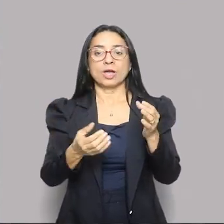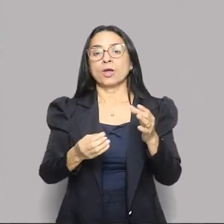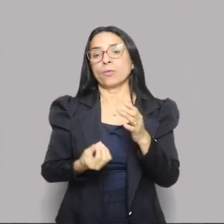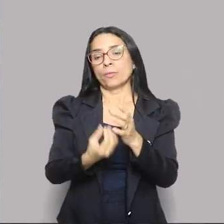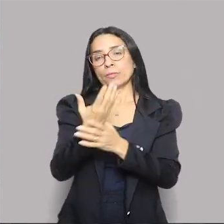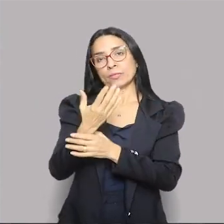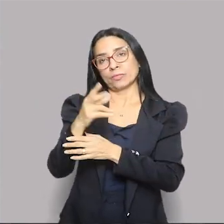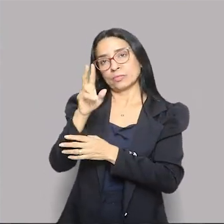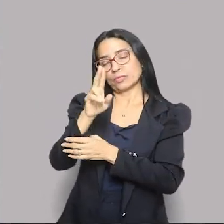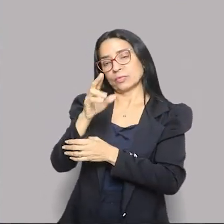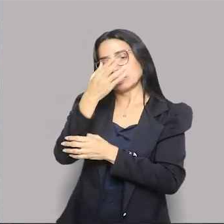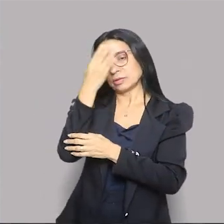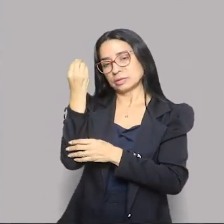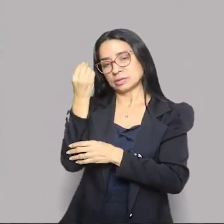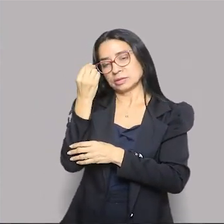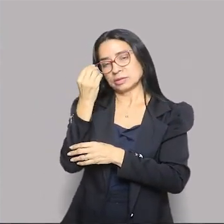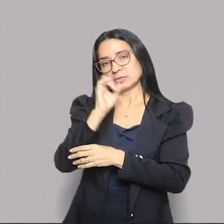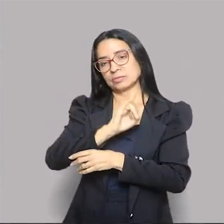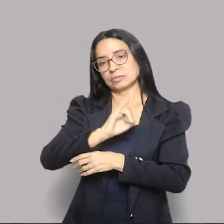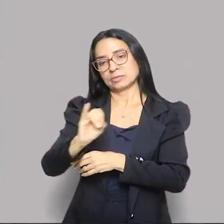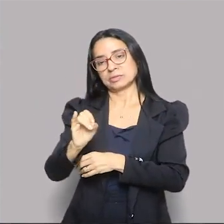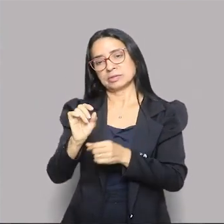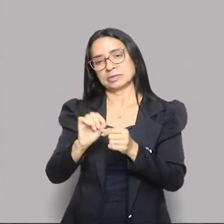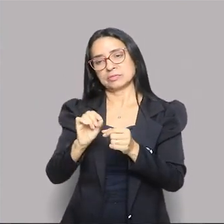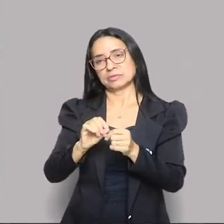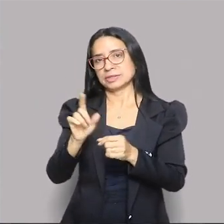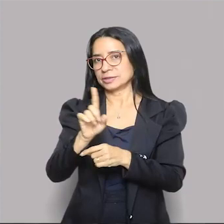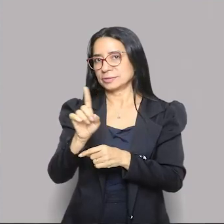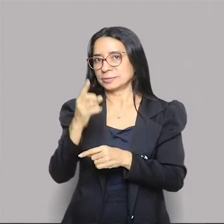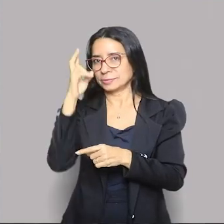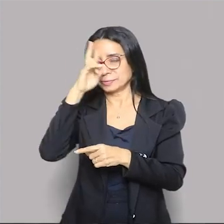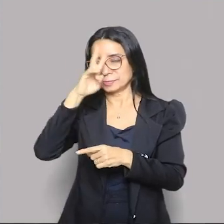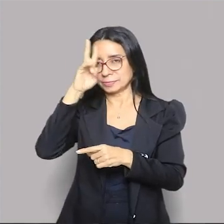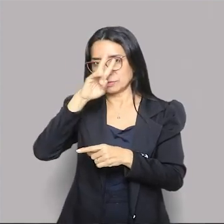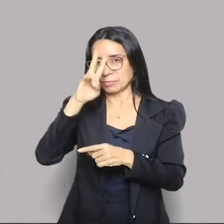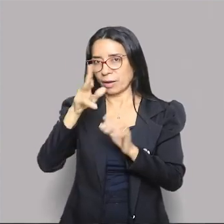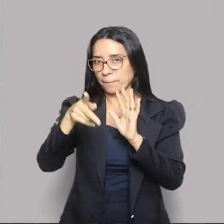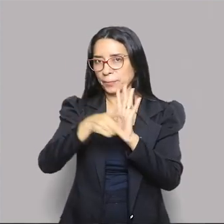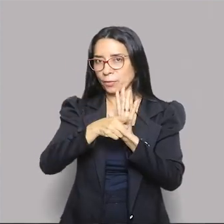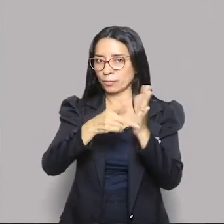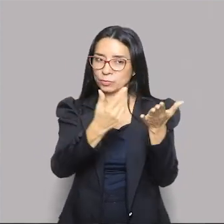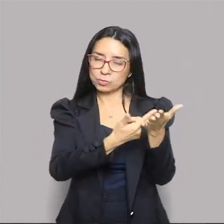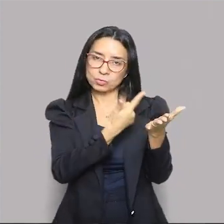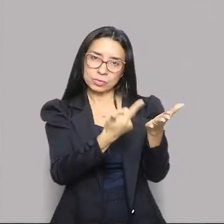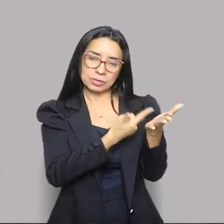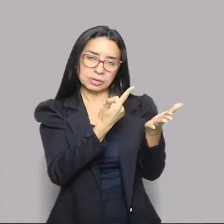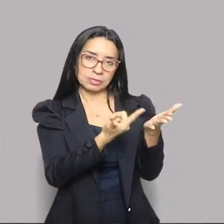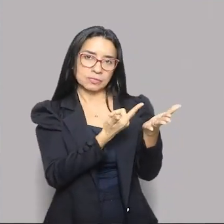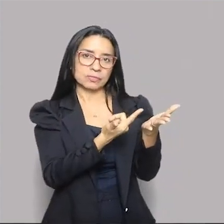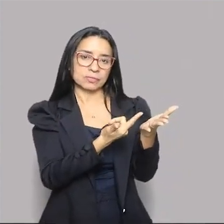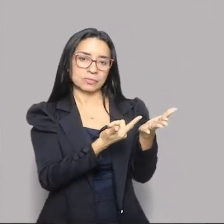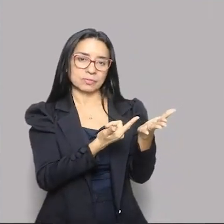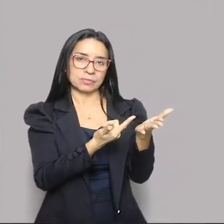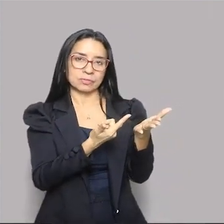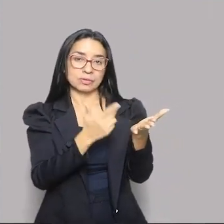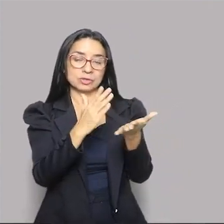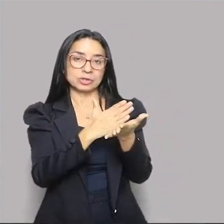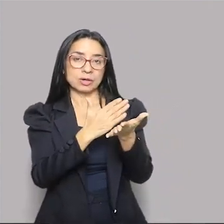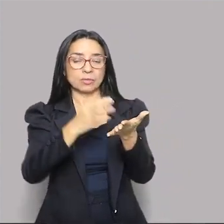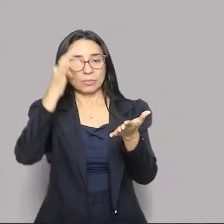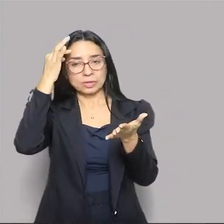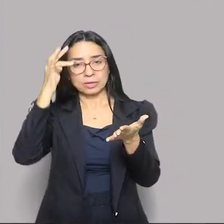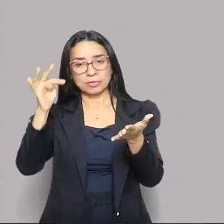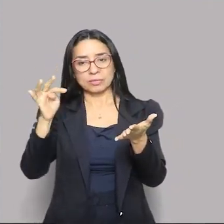aparecer? Se você não se lembrar especificamente do livro de Bauman, do livro de algum teórico, basta